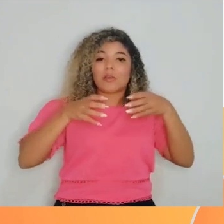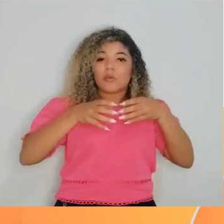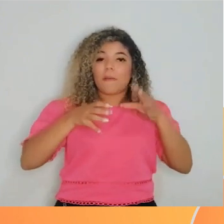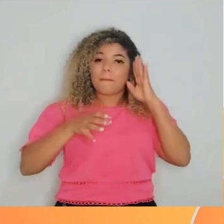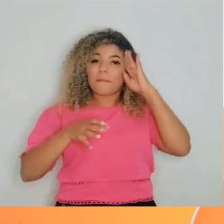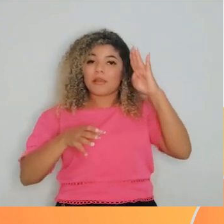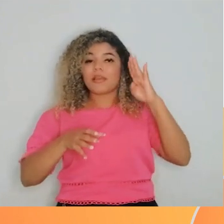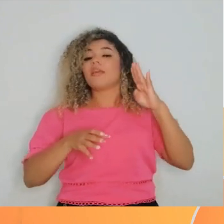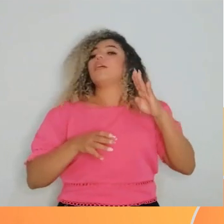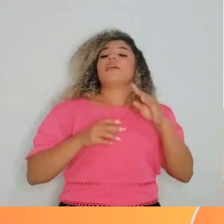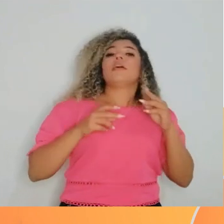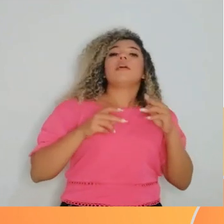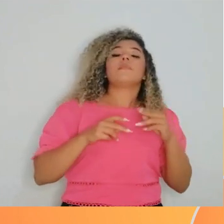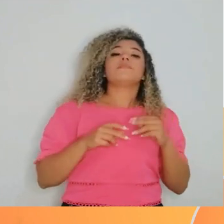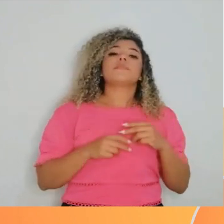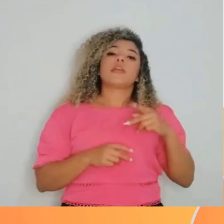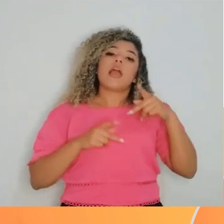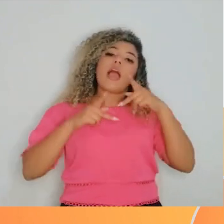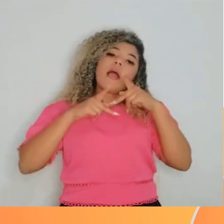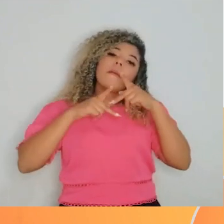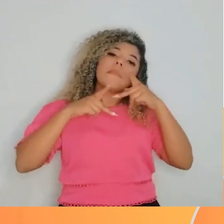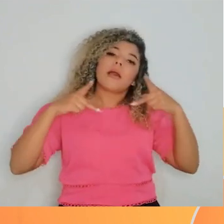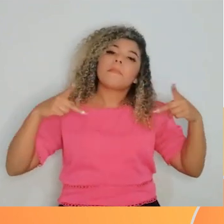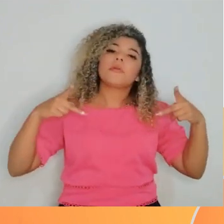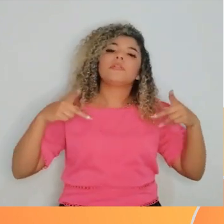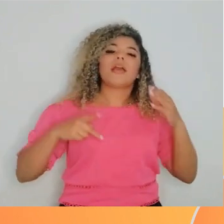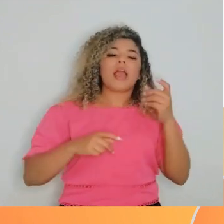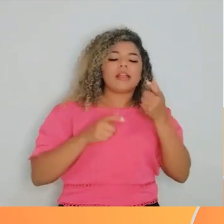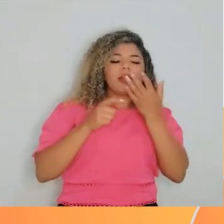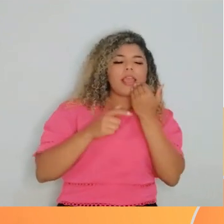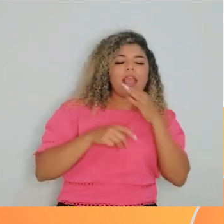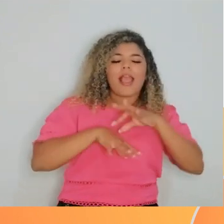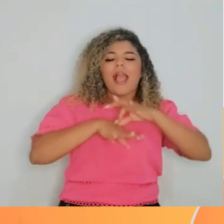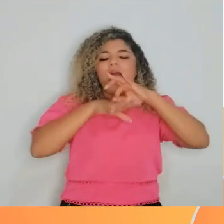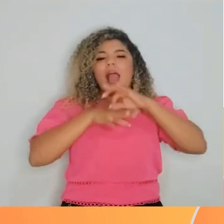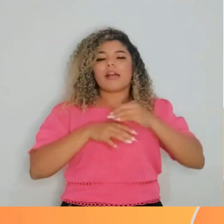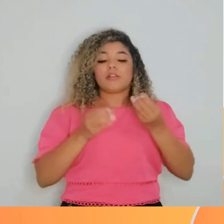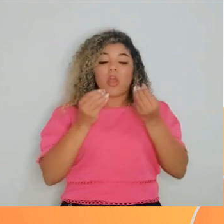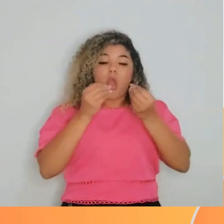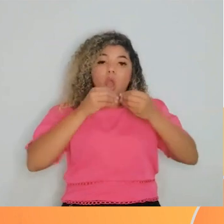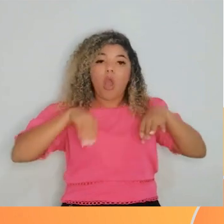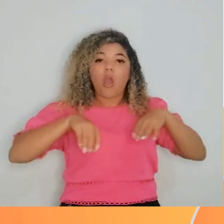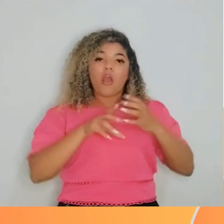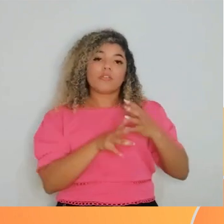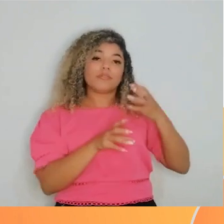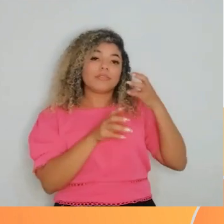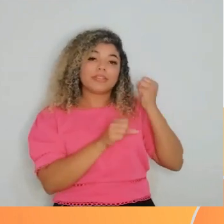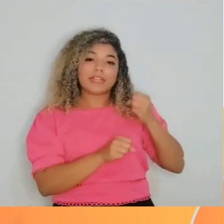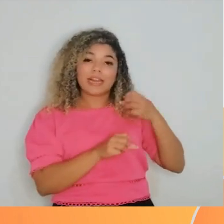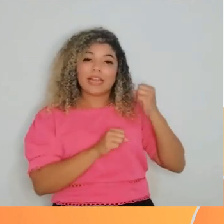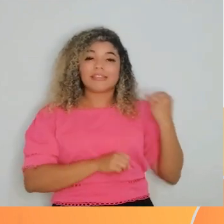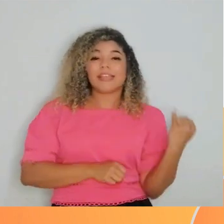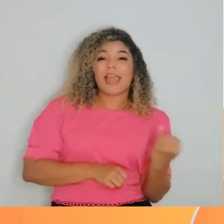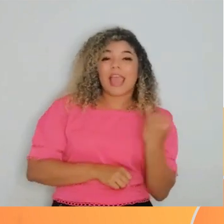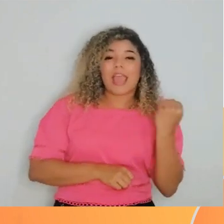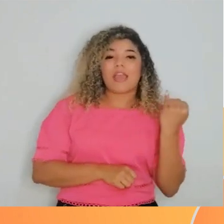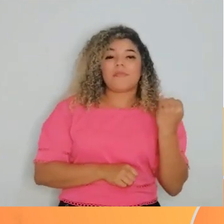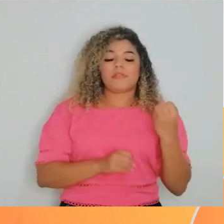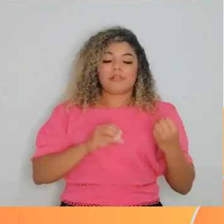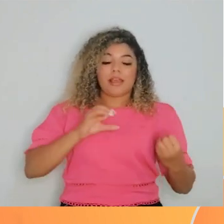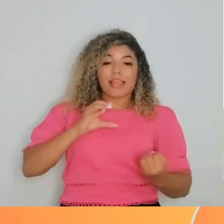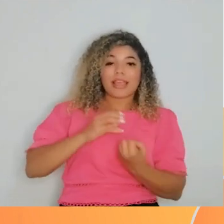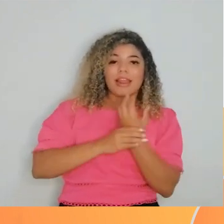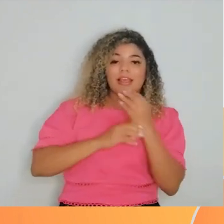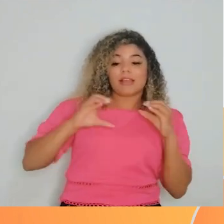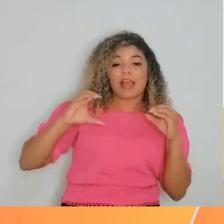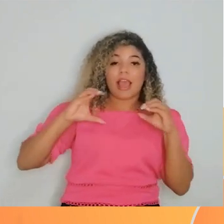representados principalmente pelas proteínas, estão presentes nas carnes, ovos, leite, e eles são essenciais para a construção das nossas